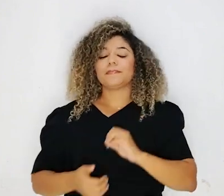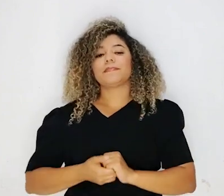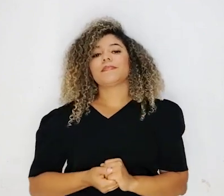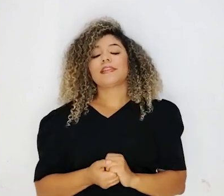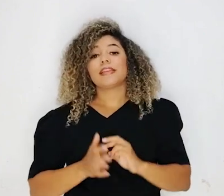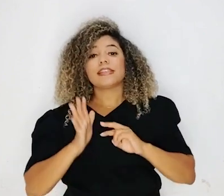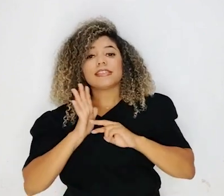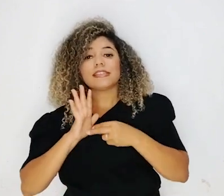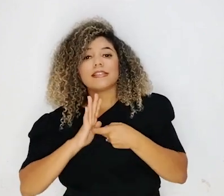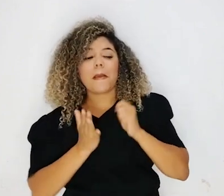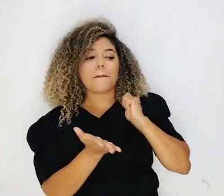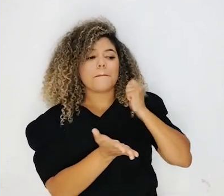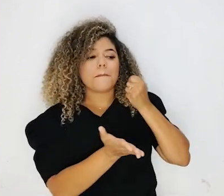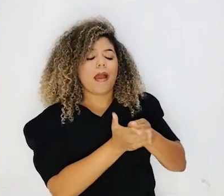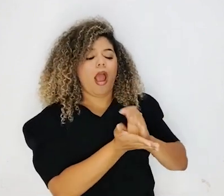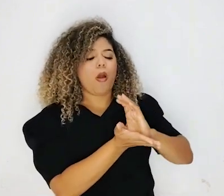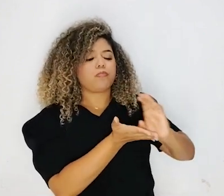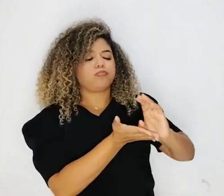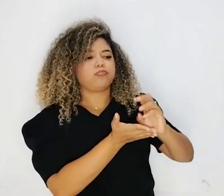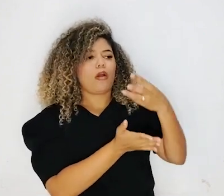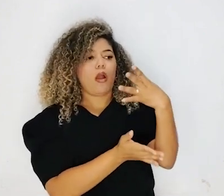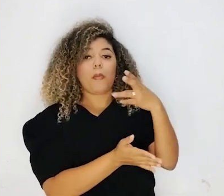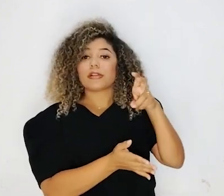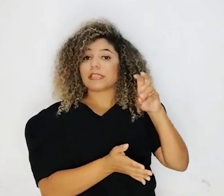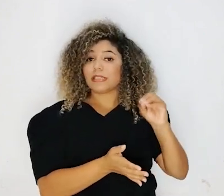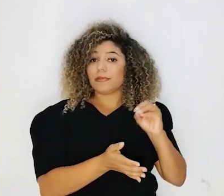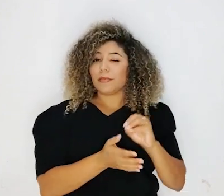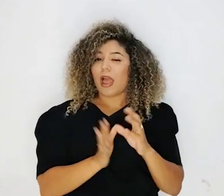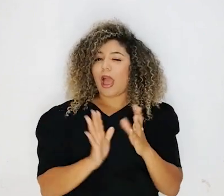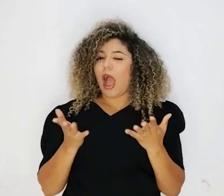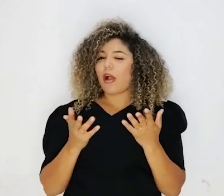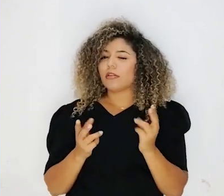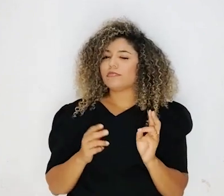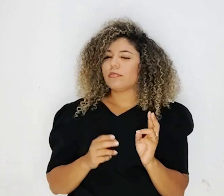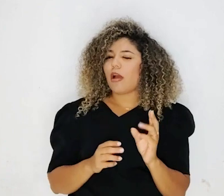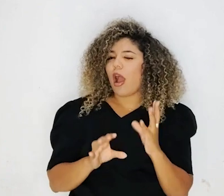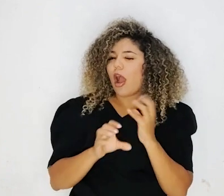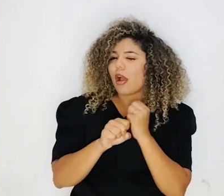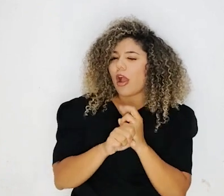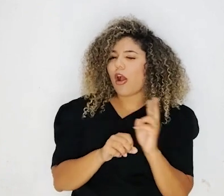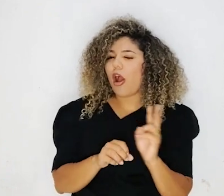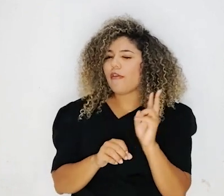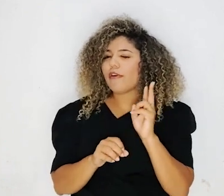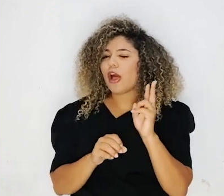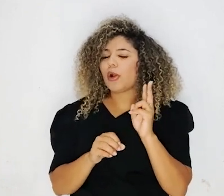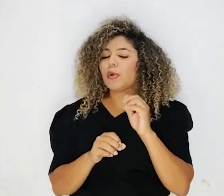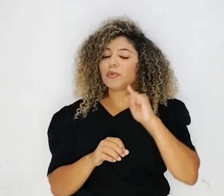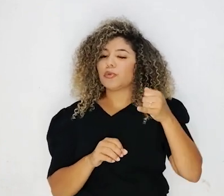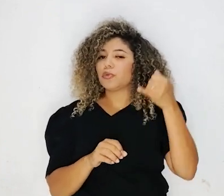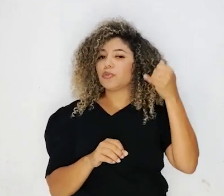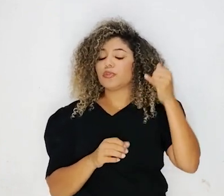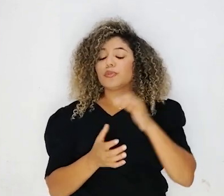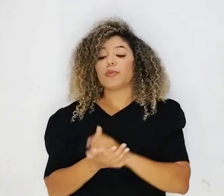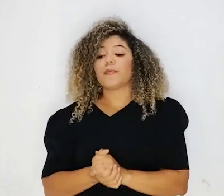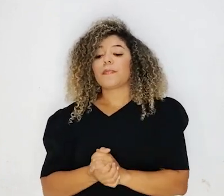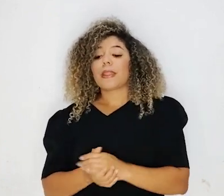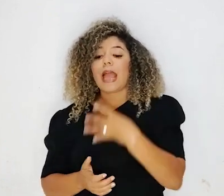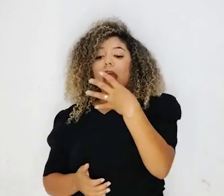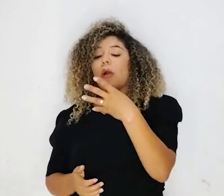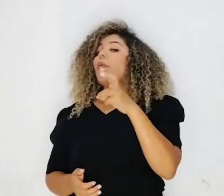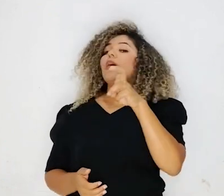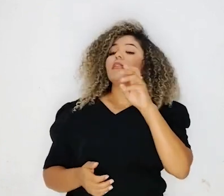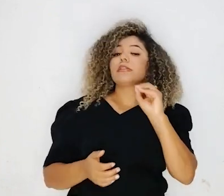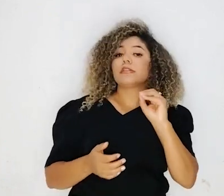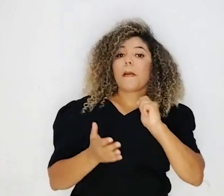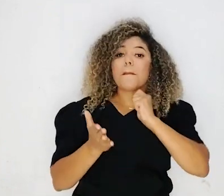450. Ou seja, teria que pagar 450. Então, vamos agora calcular os juros embutidos aqui. Então, 450,